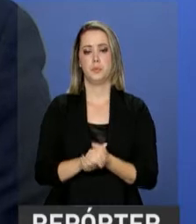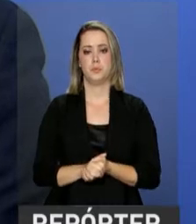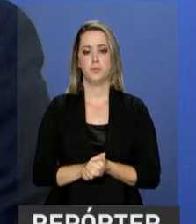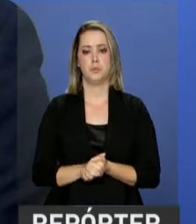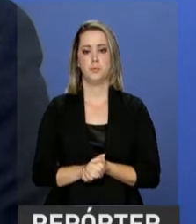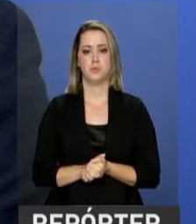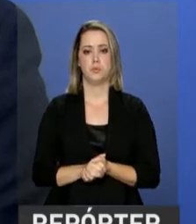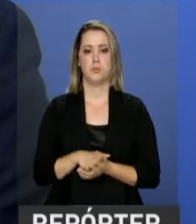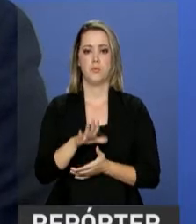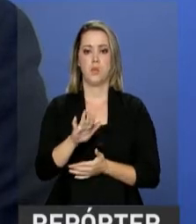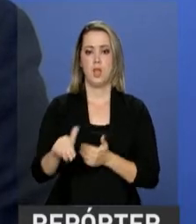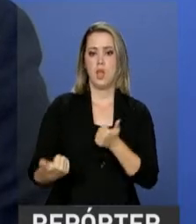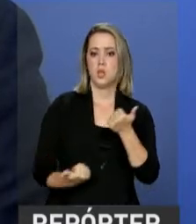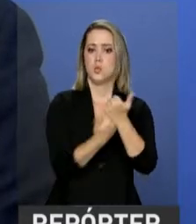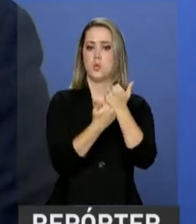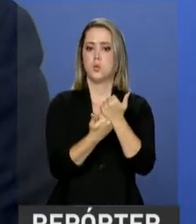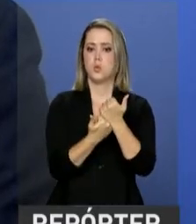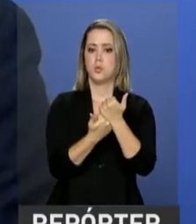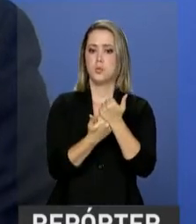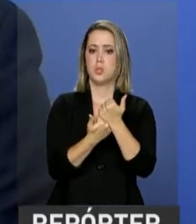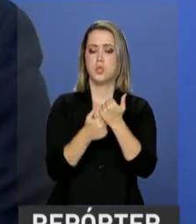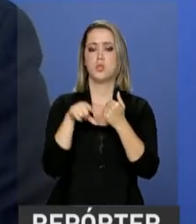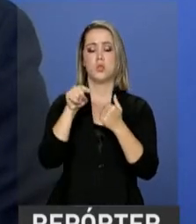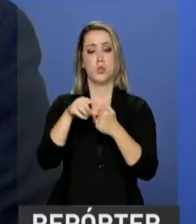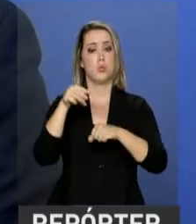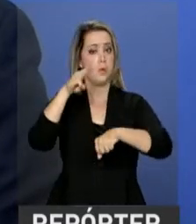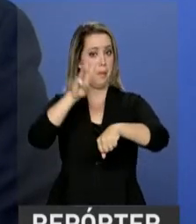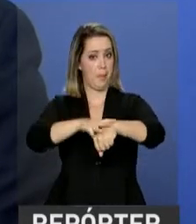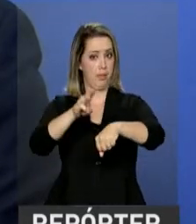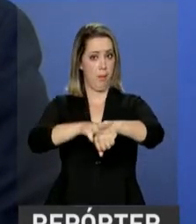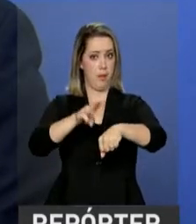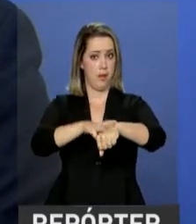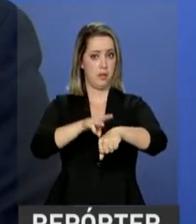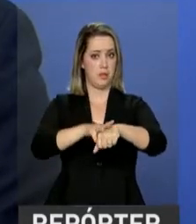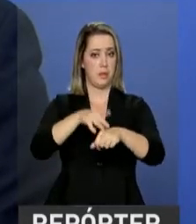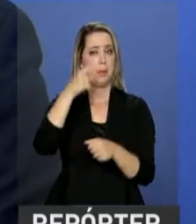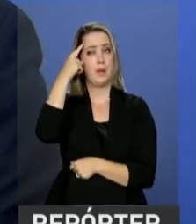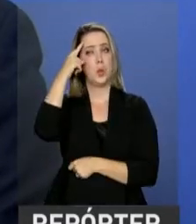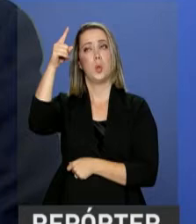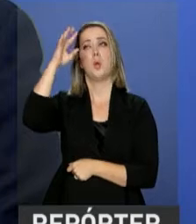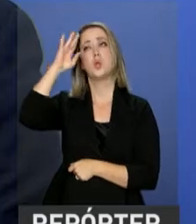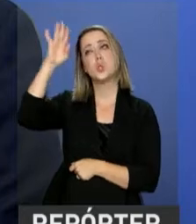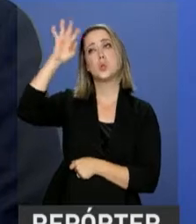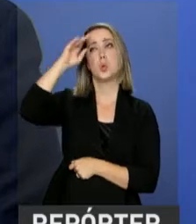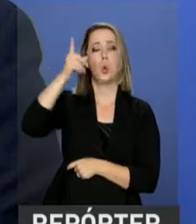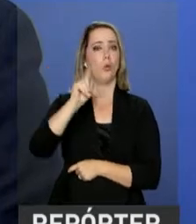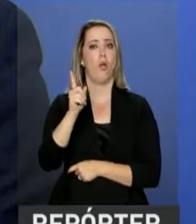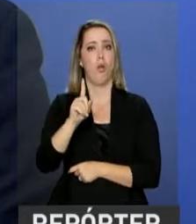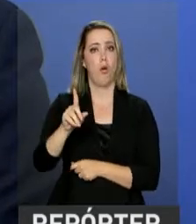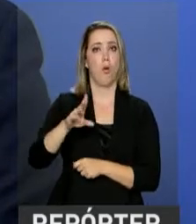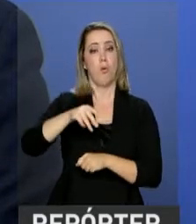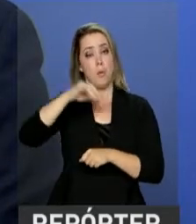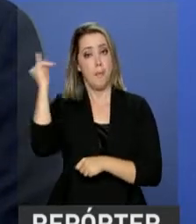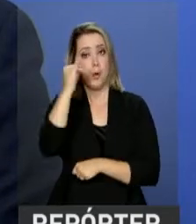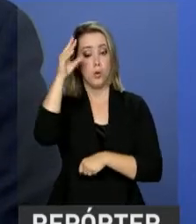da aritmética das 4 operações fundamentais pela ideologia. Ou seja,